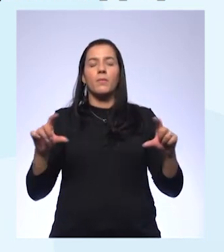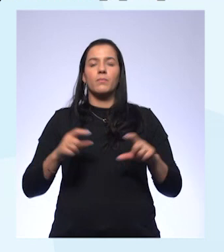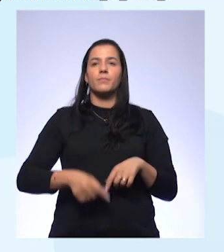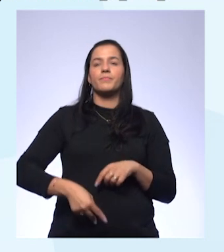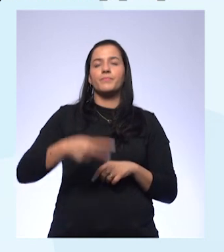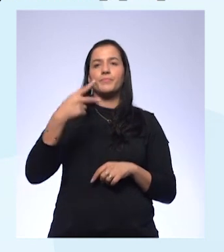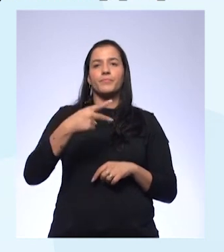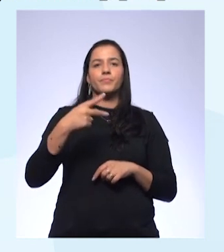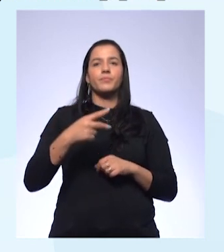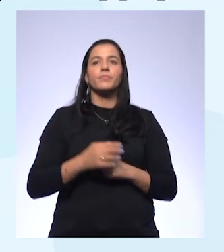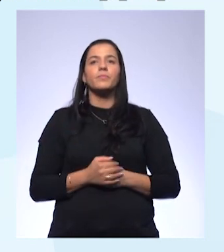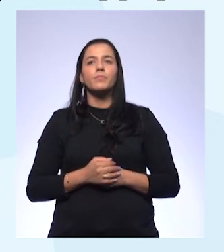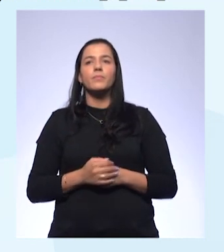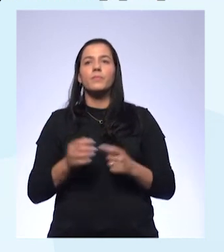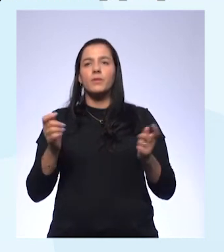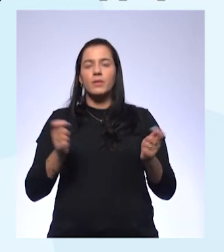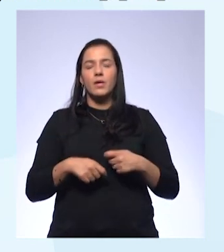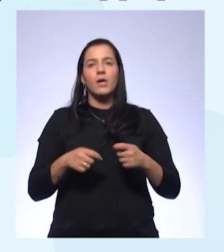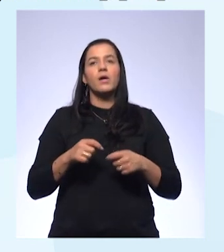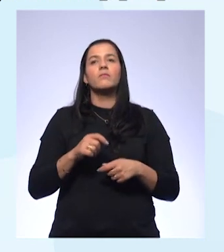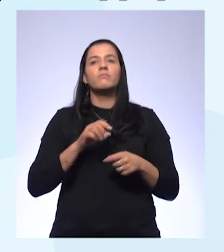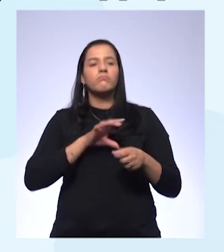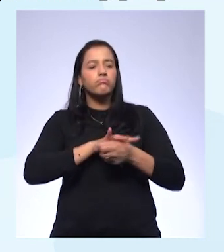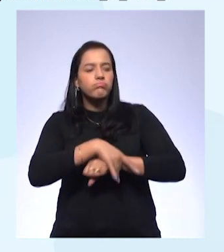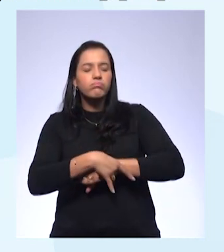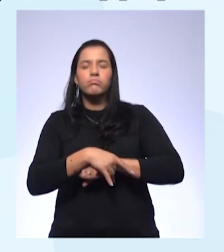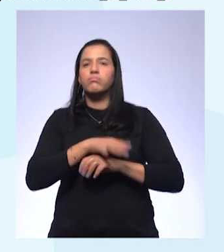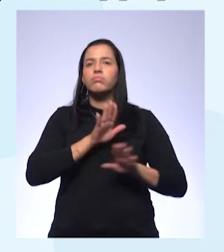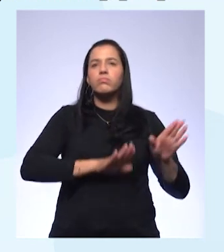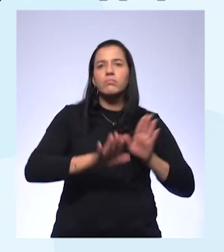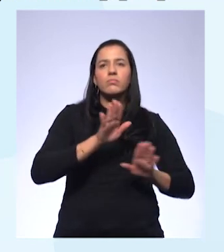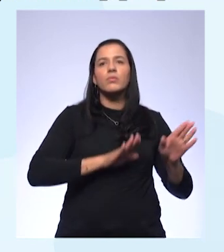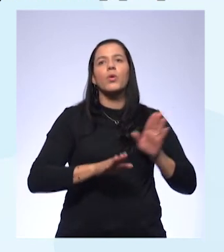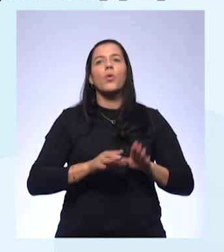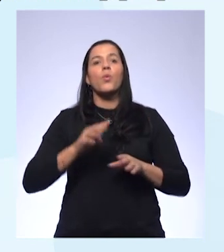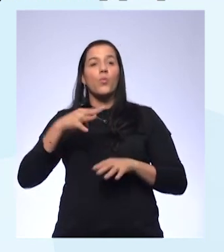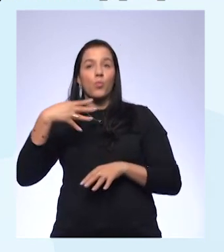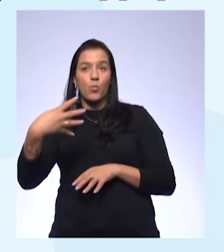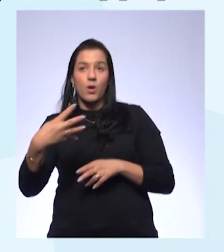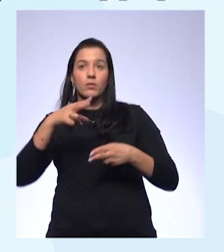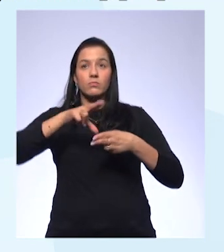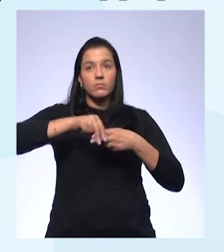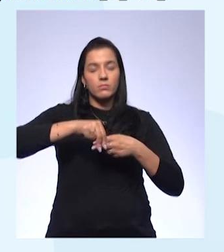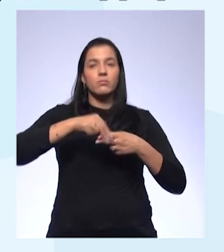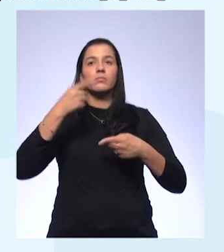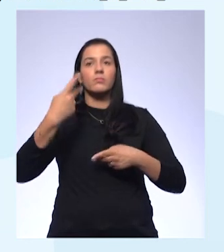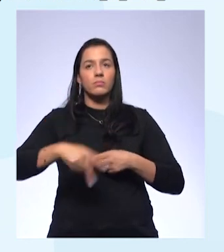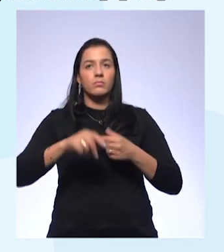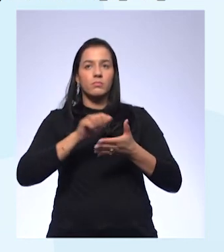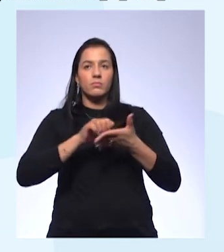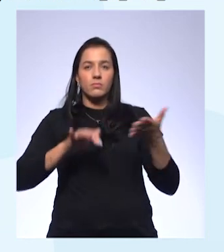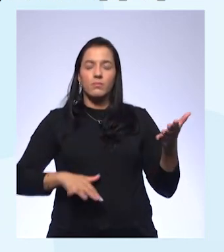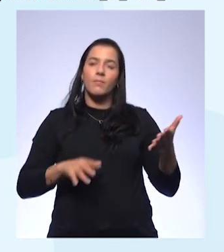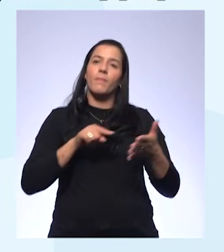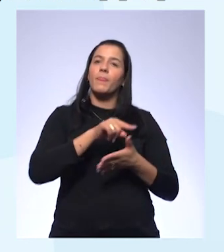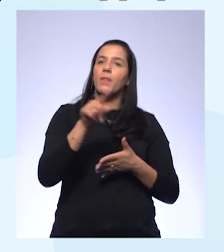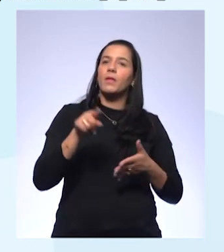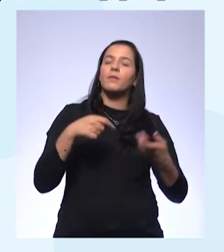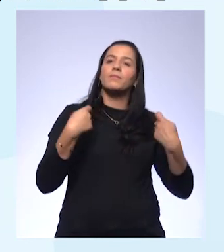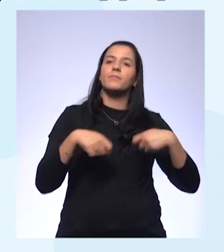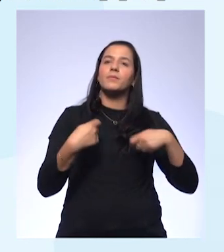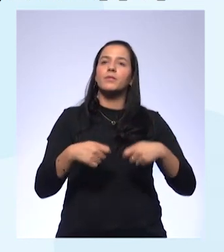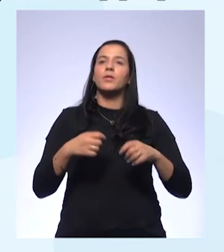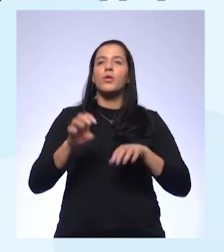2º. As medidas de segurança de que trata o item 4º deste artigo serão aplicadas pelo Ministro